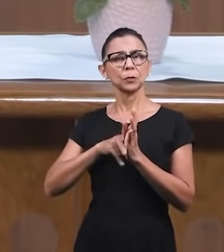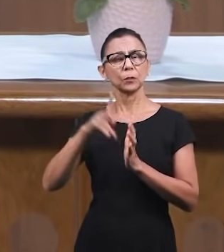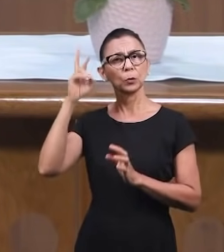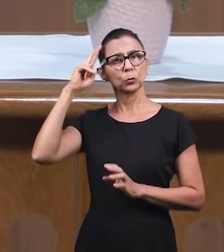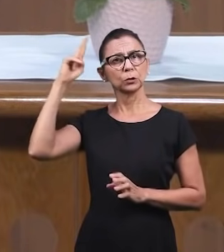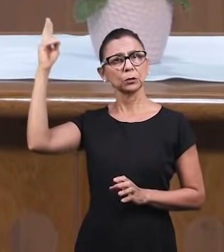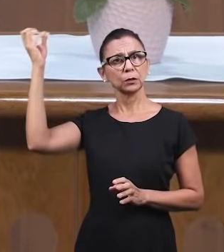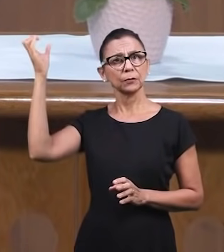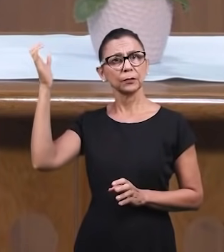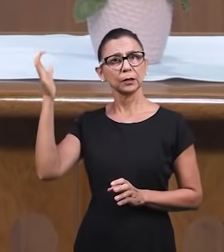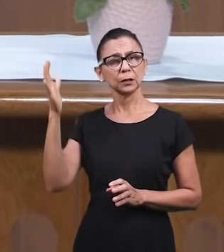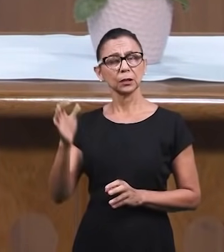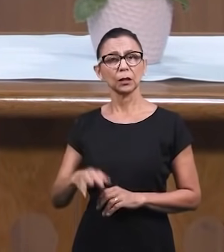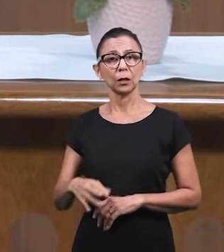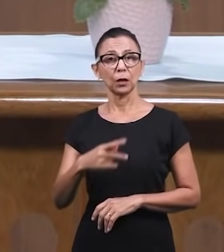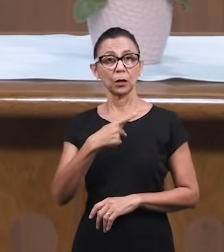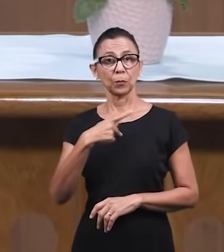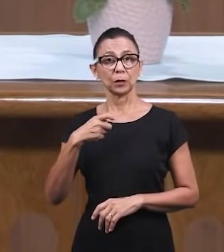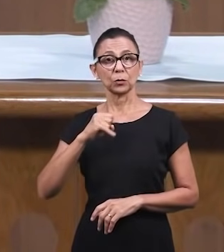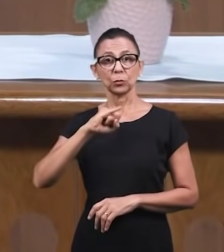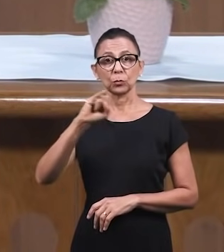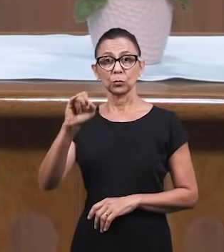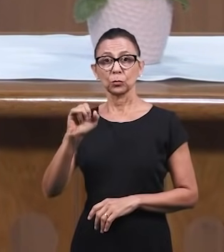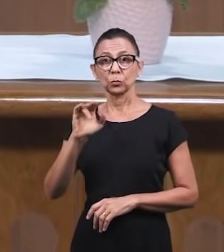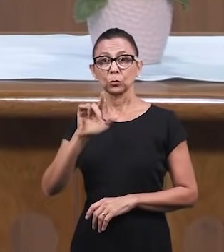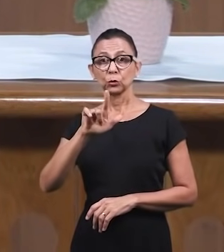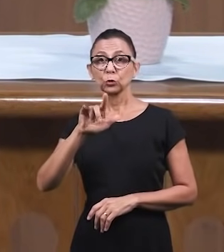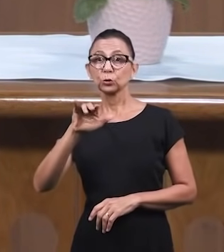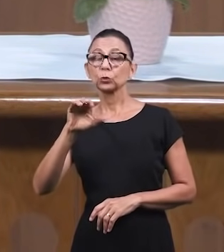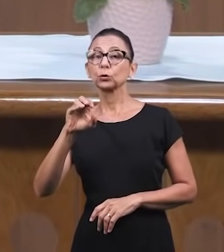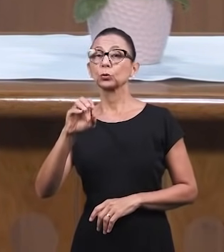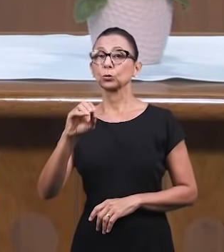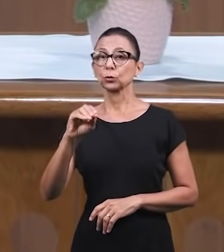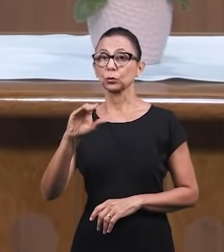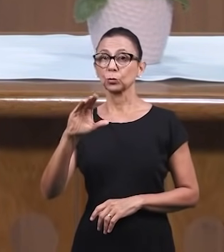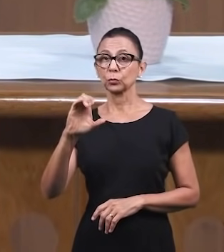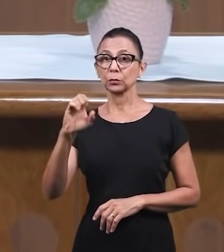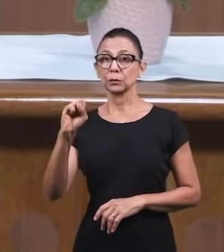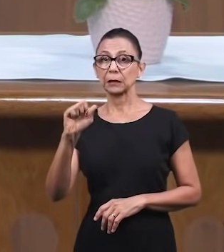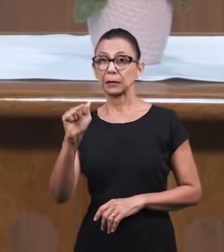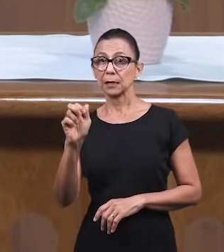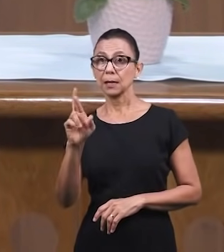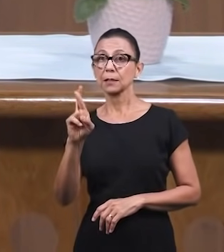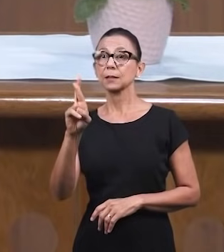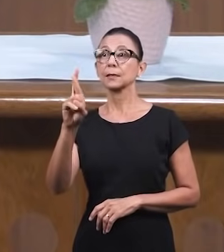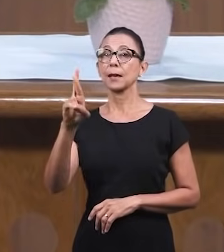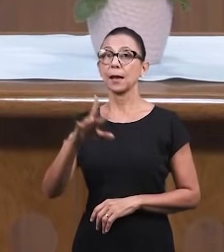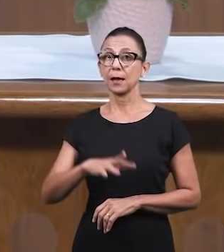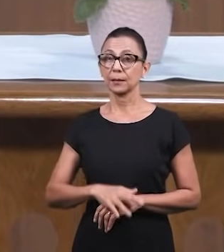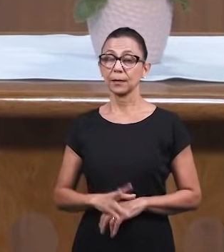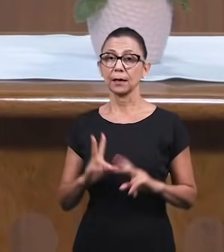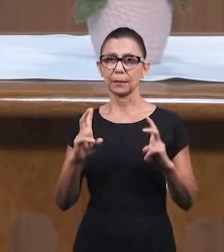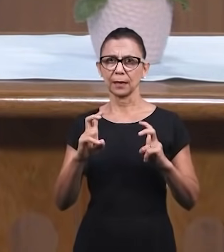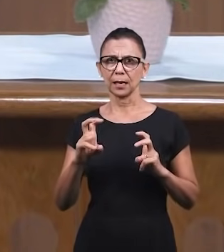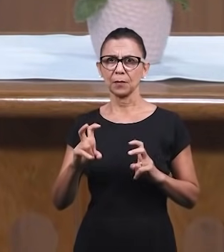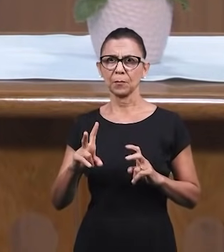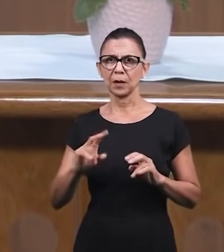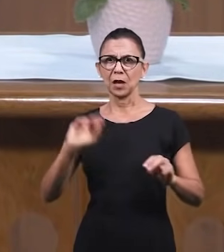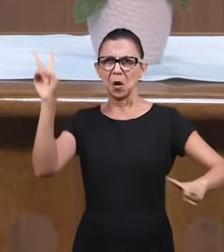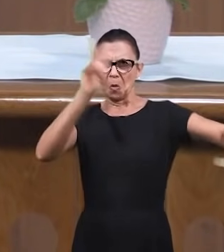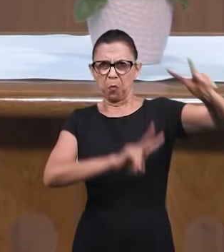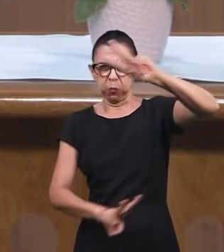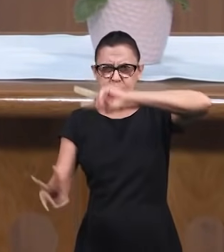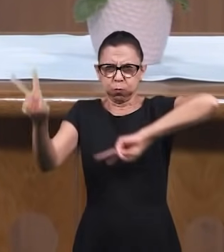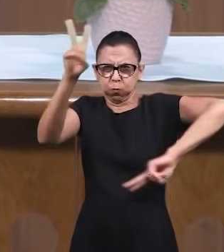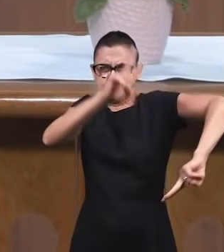Senhor. E a mensagem será trazida pelo pastor Júlio César Costa e tem como tema o vento forte. Você